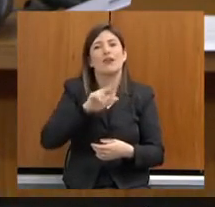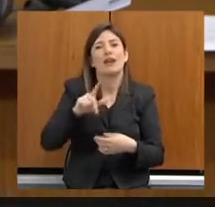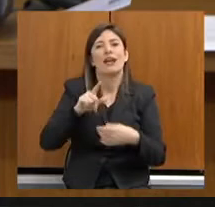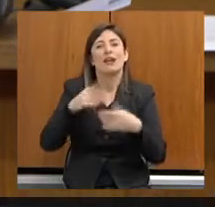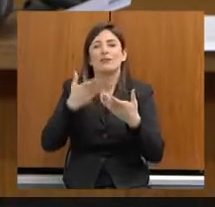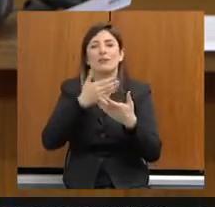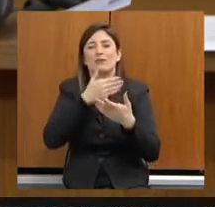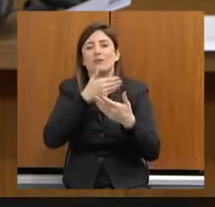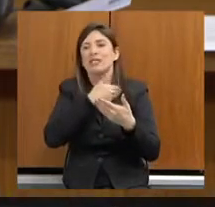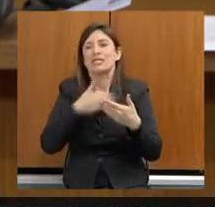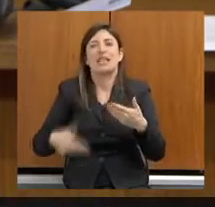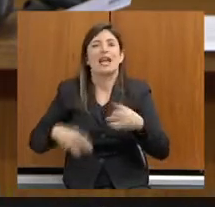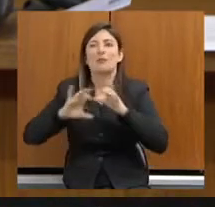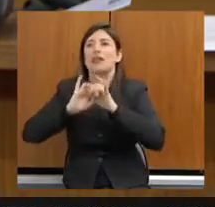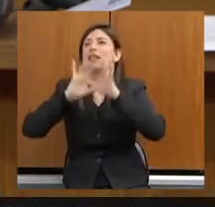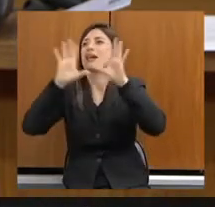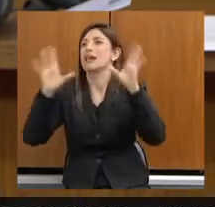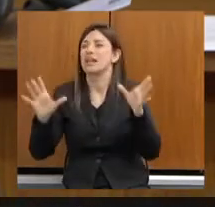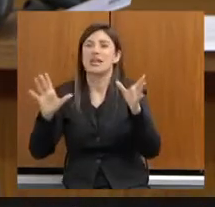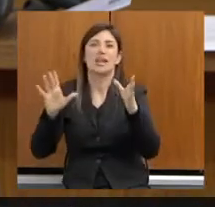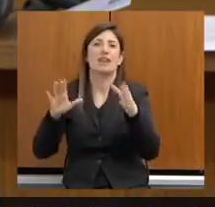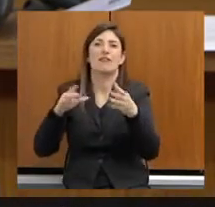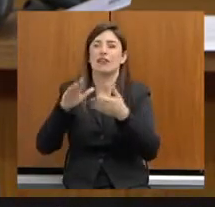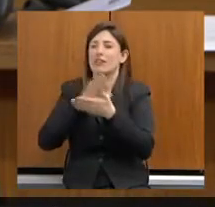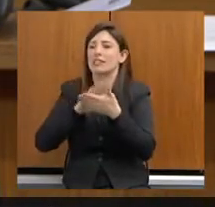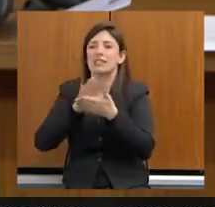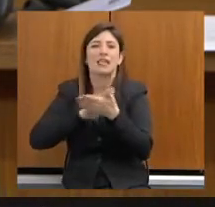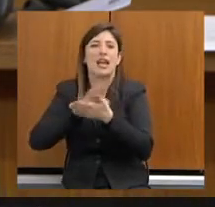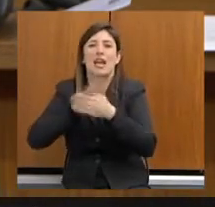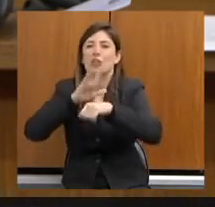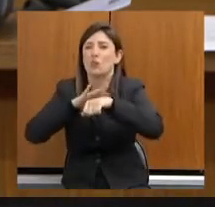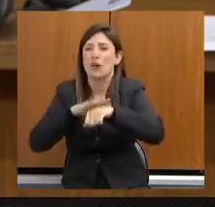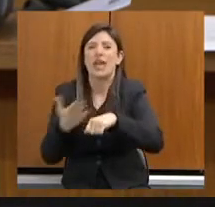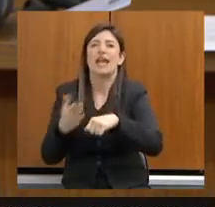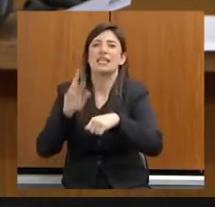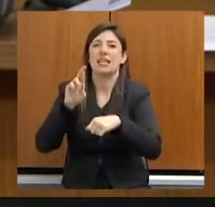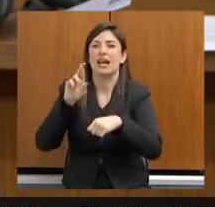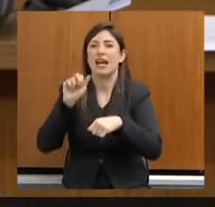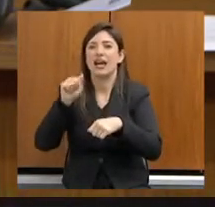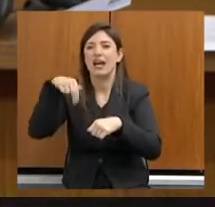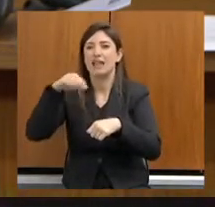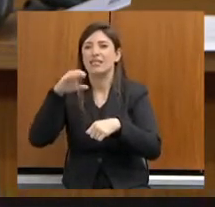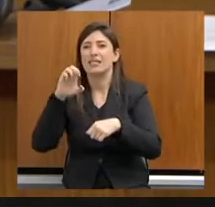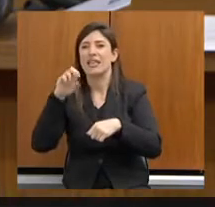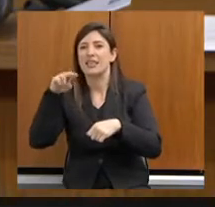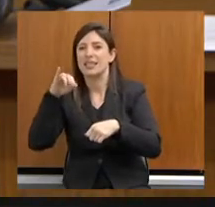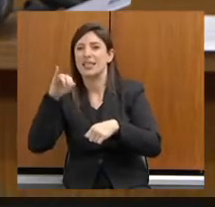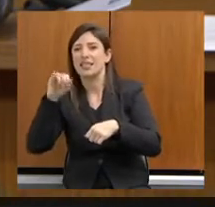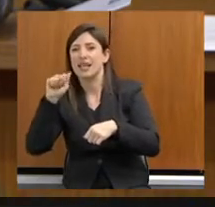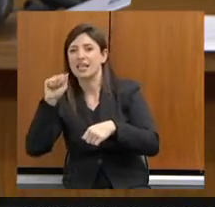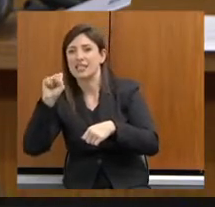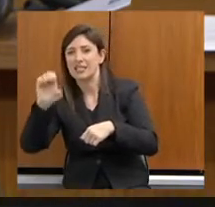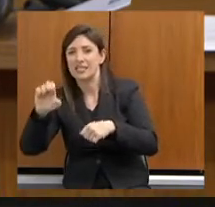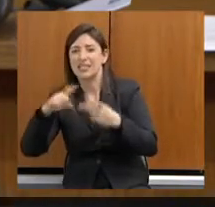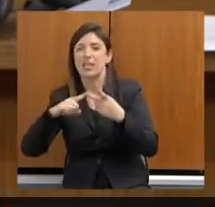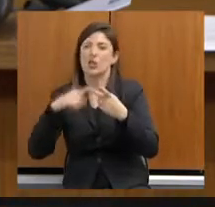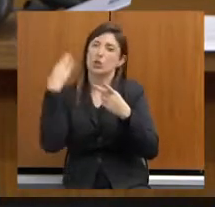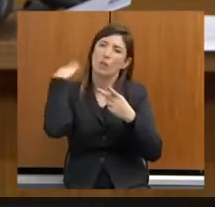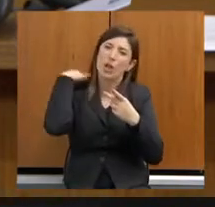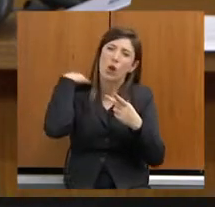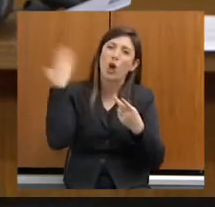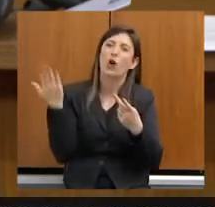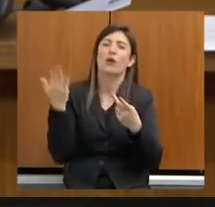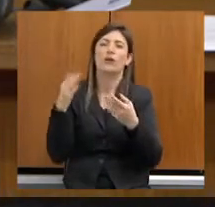que nós precisamos disso também para avançar na nossa realização de queijos artesanais de leite cru